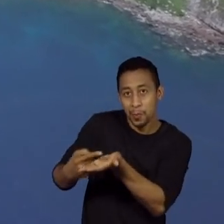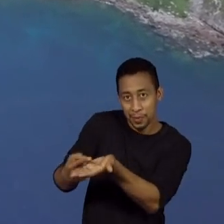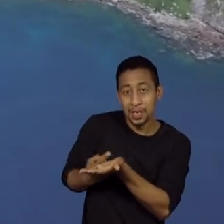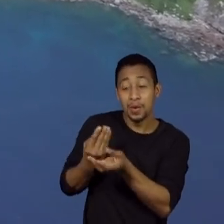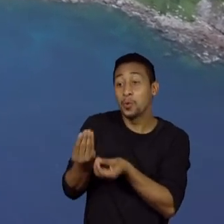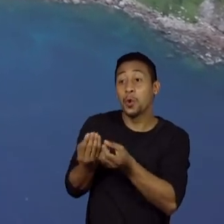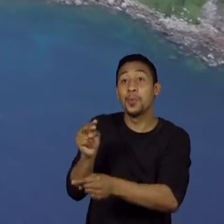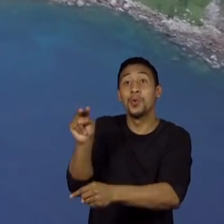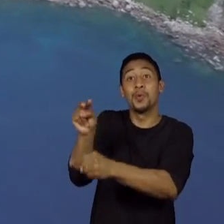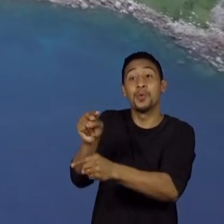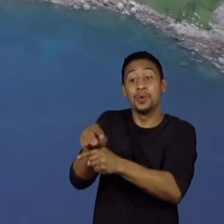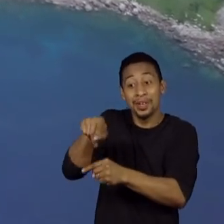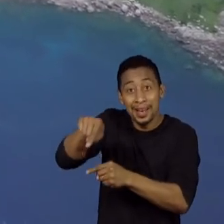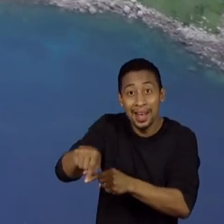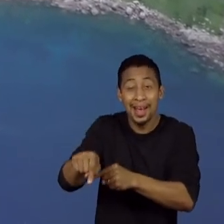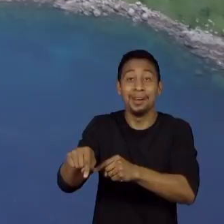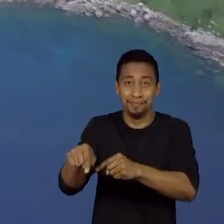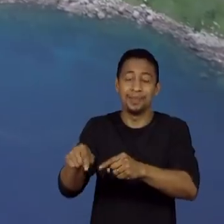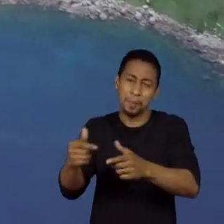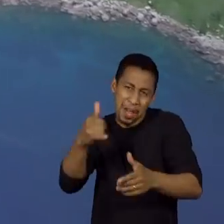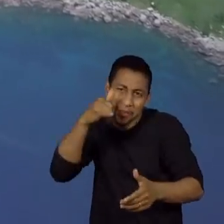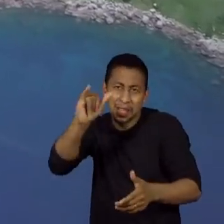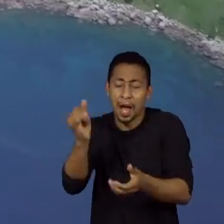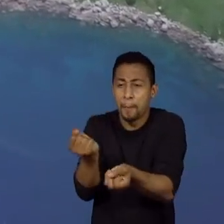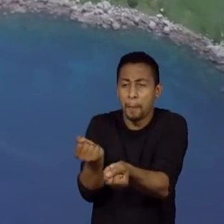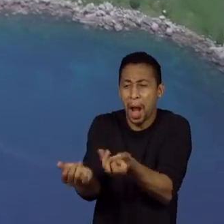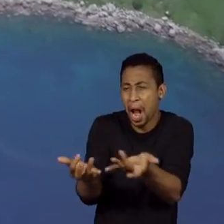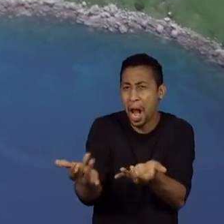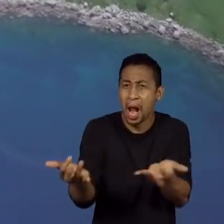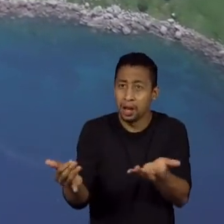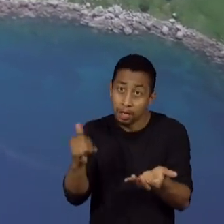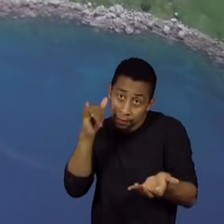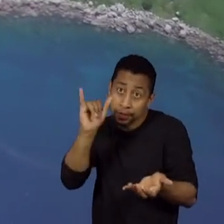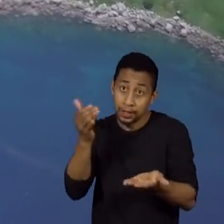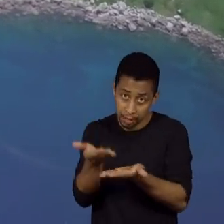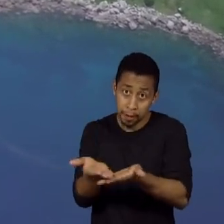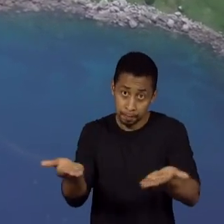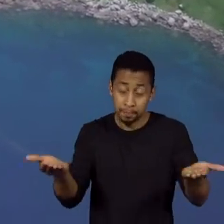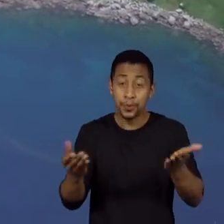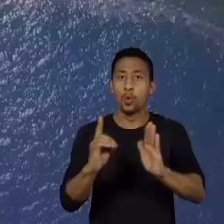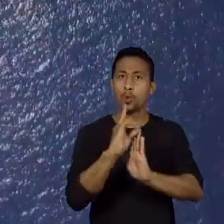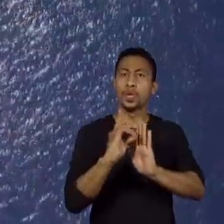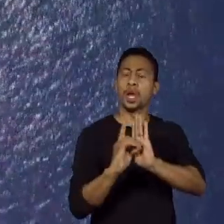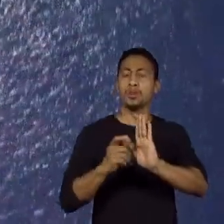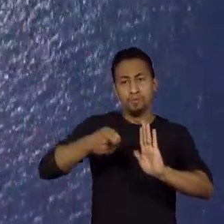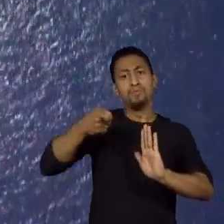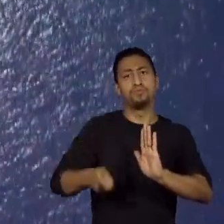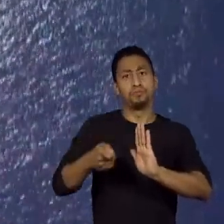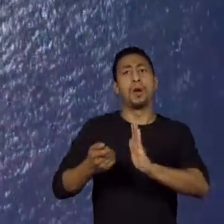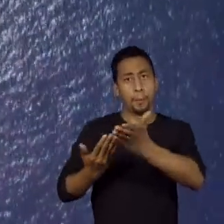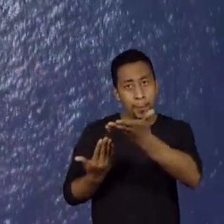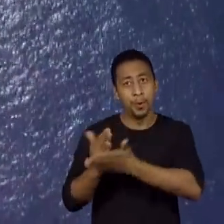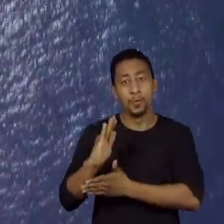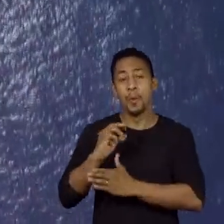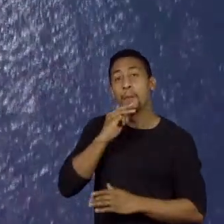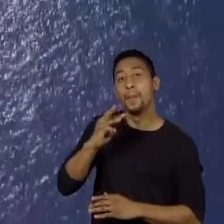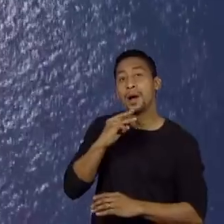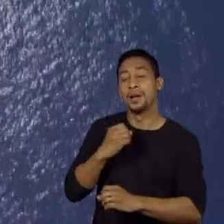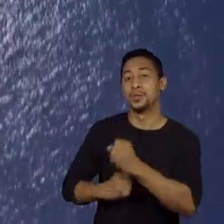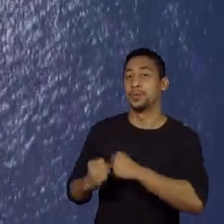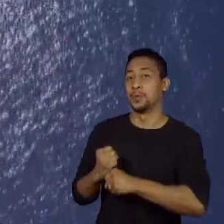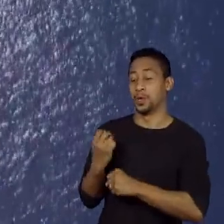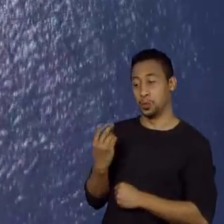Litoral Centro, onde a Queimada Grande está localizada. O decreto foi aprovado em março de